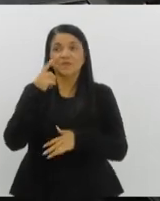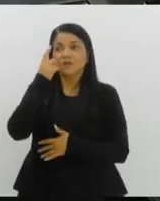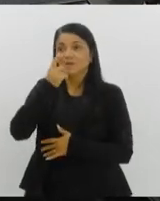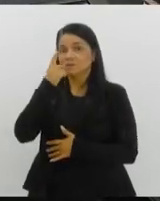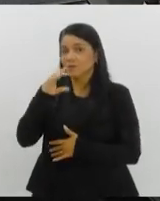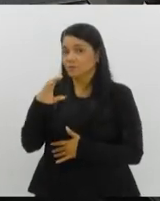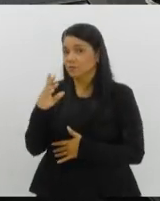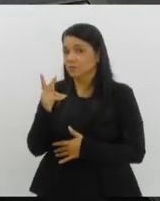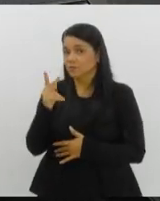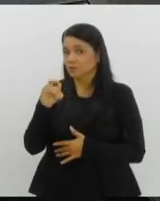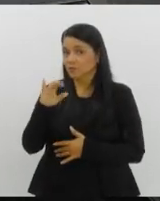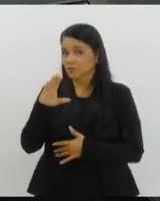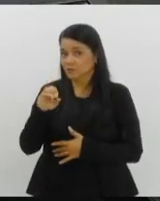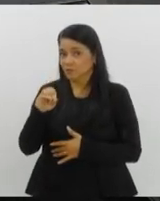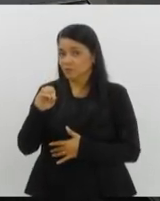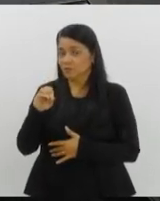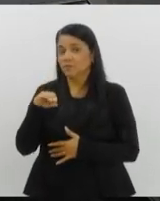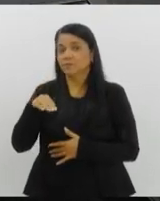Chico Machado.